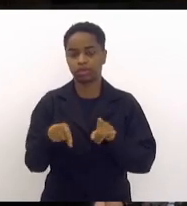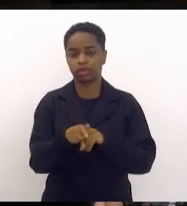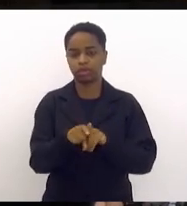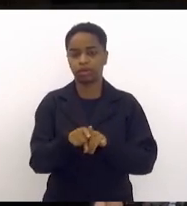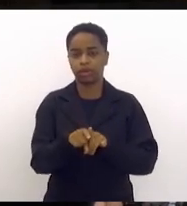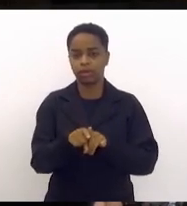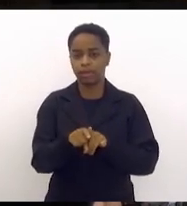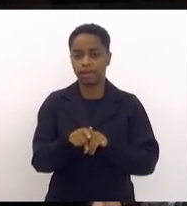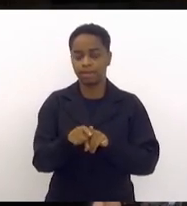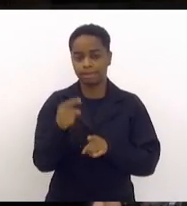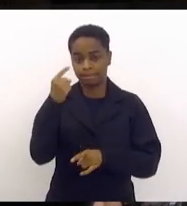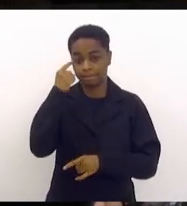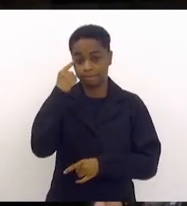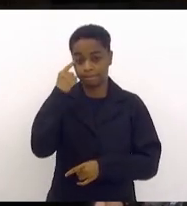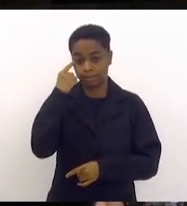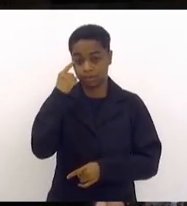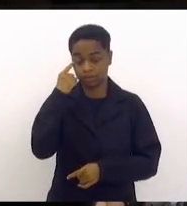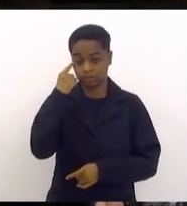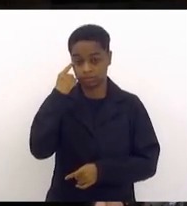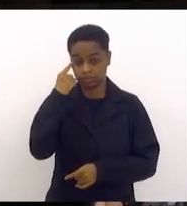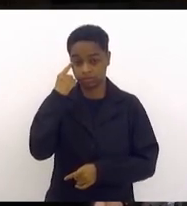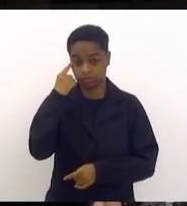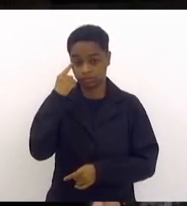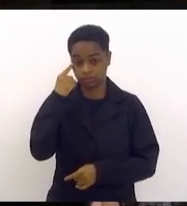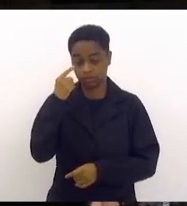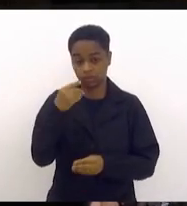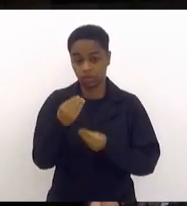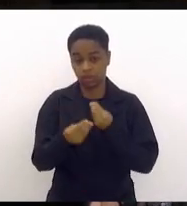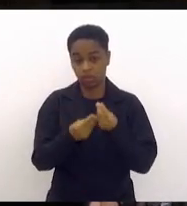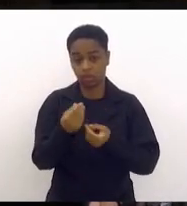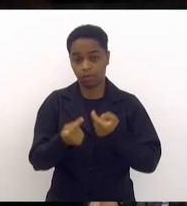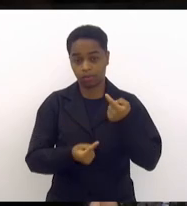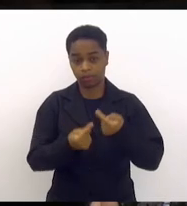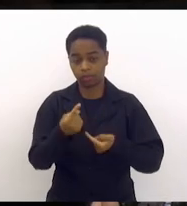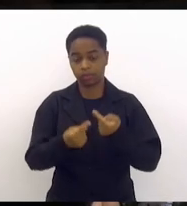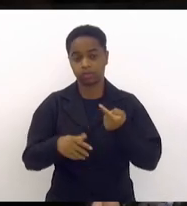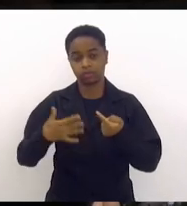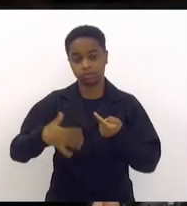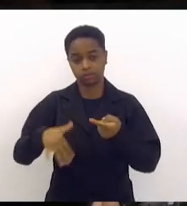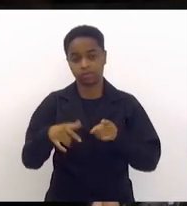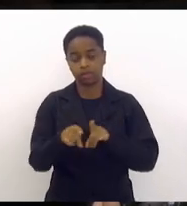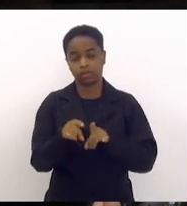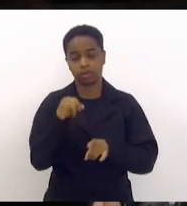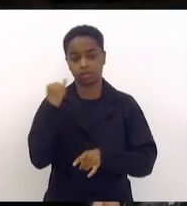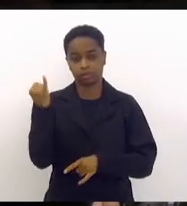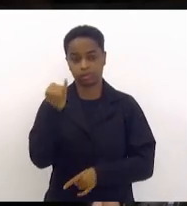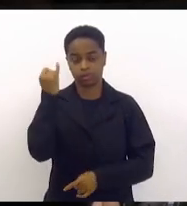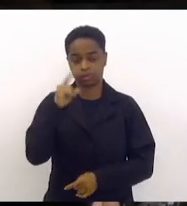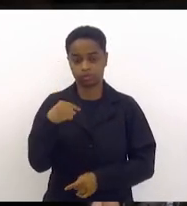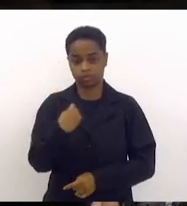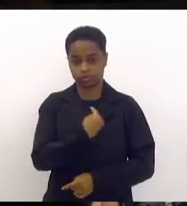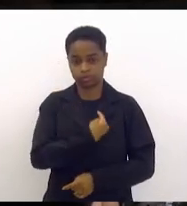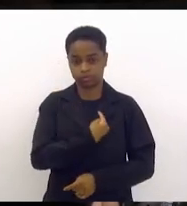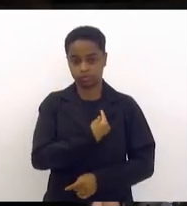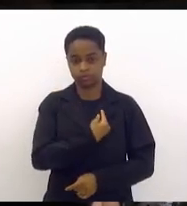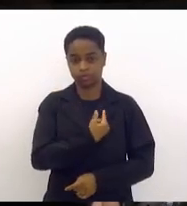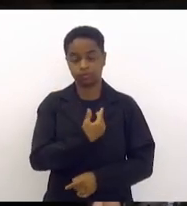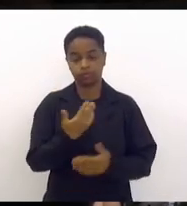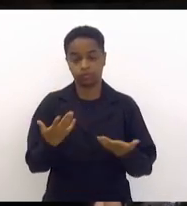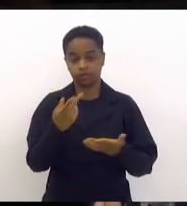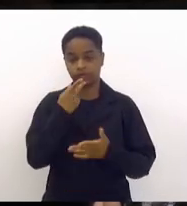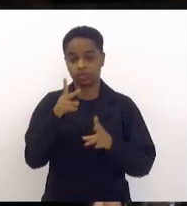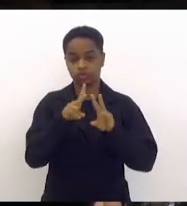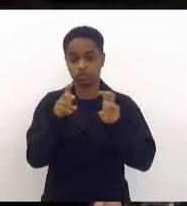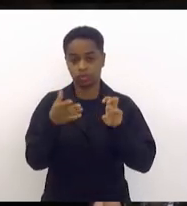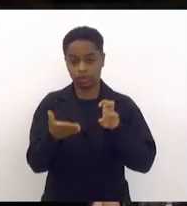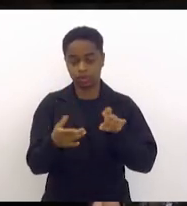né no adensamento dessa política que é tão cara e importante para todos nós E aí falando disso